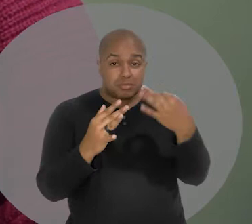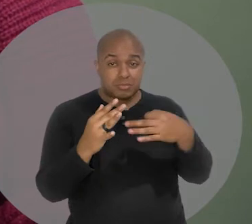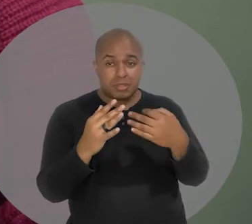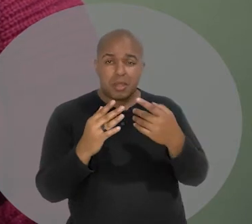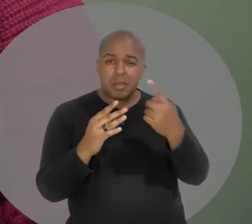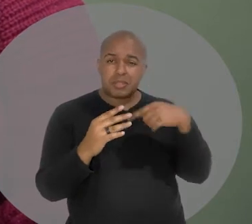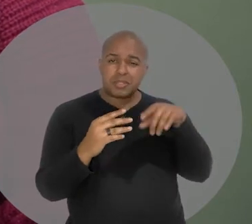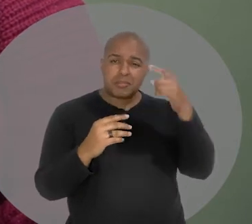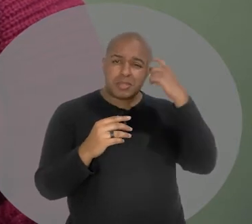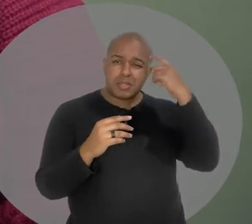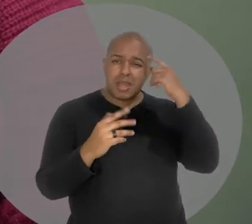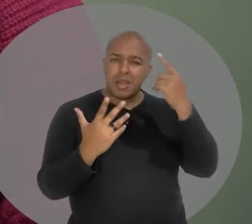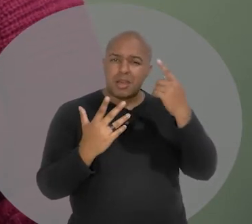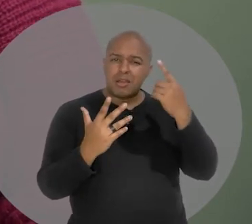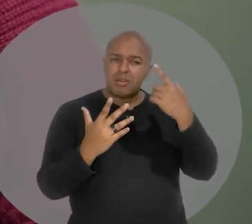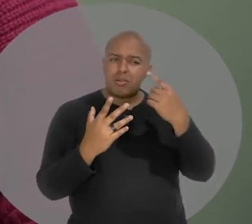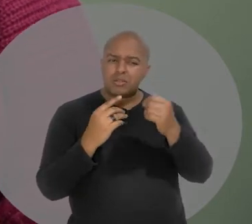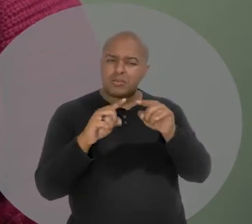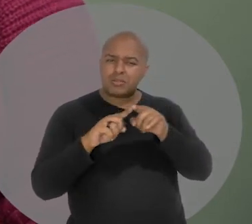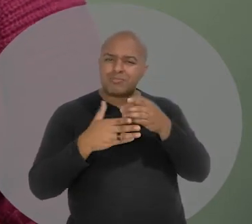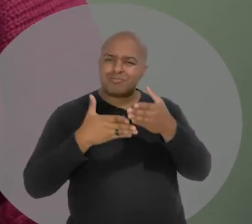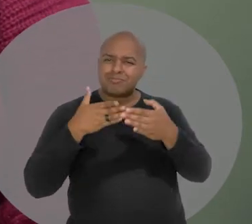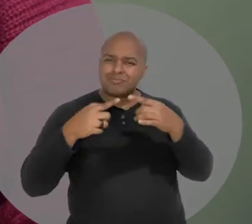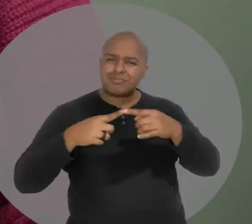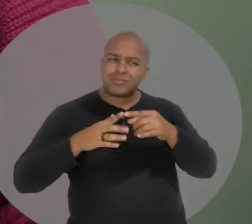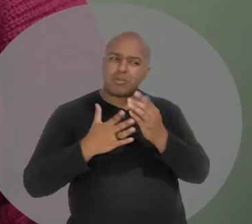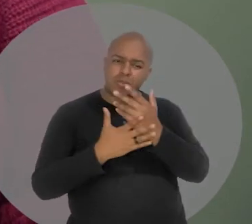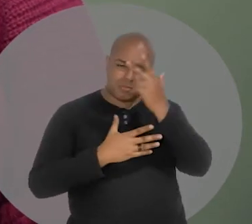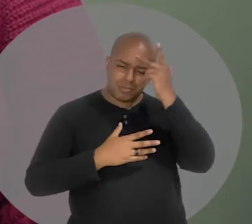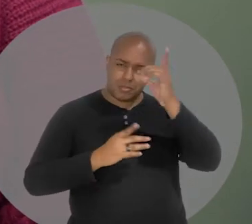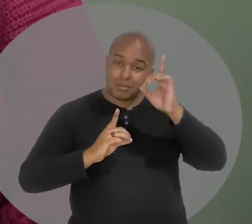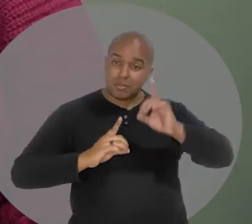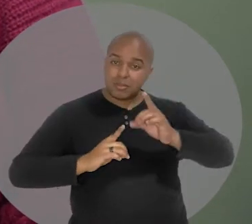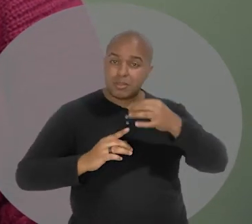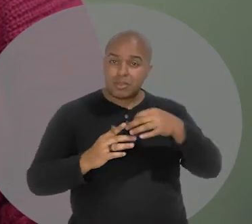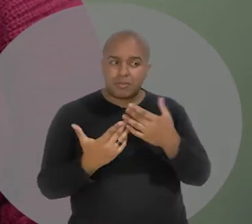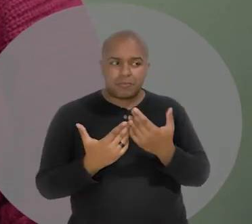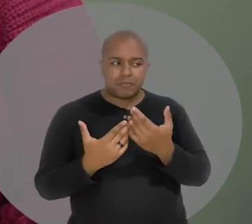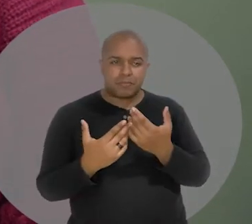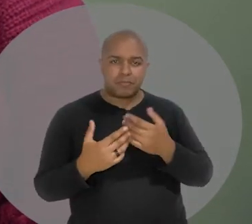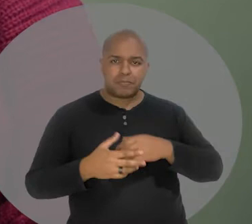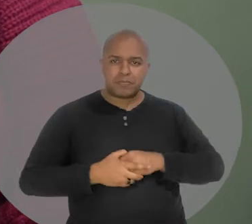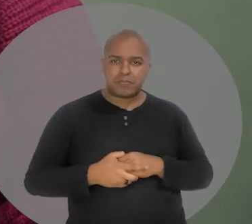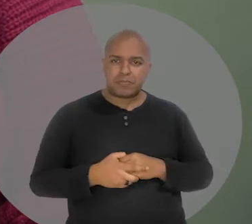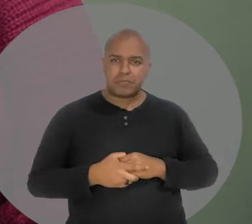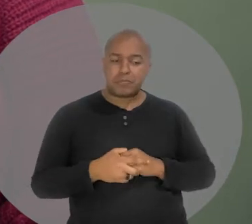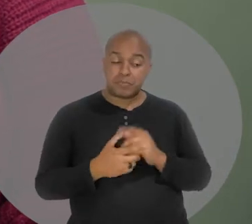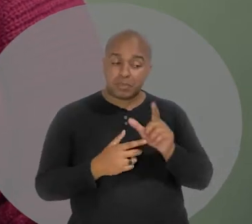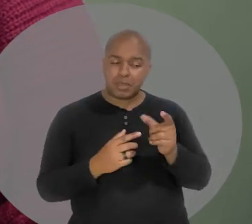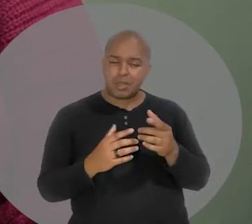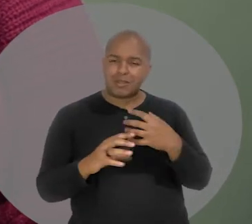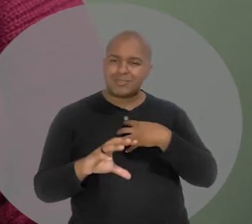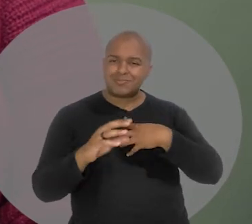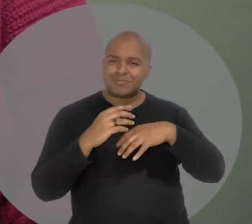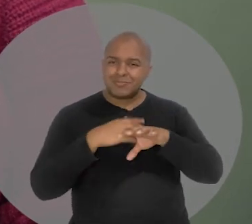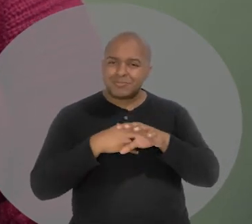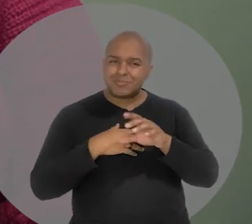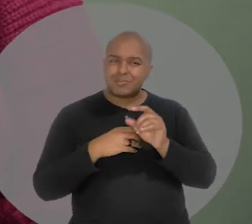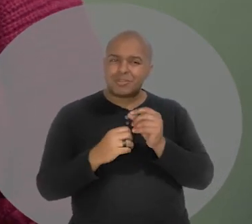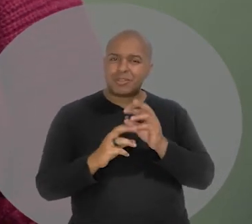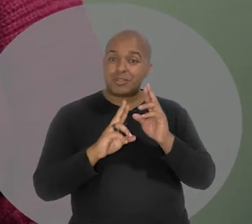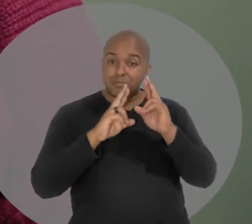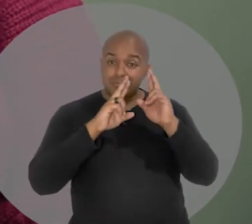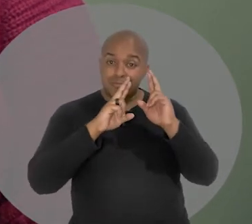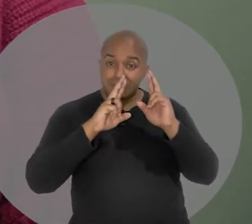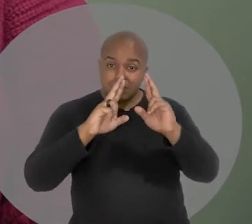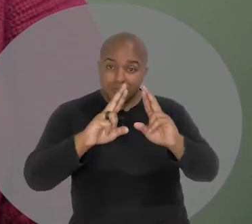pensar e tratar uma pessoa com deficiência. é a empatia, é o respeito e é